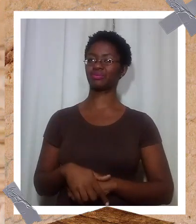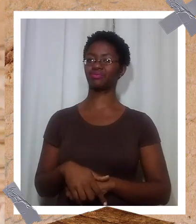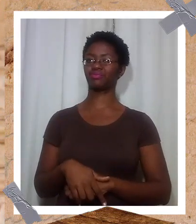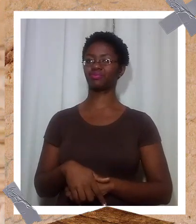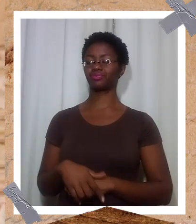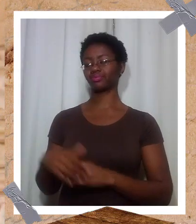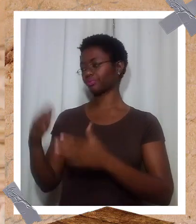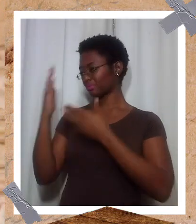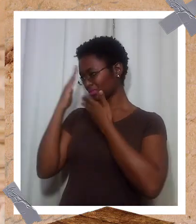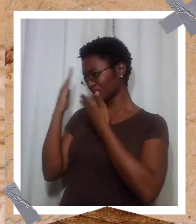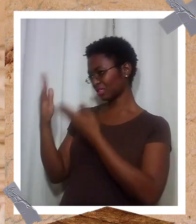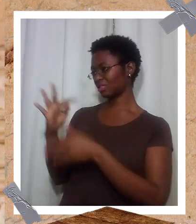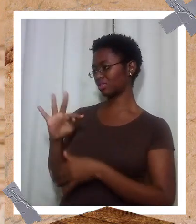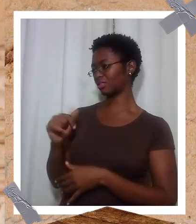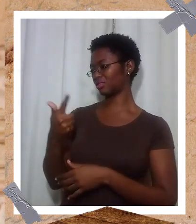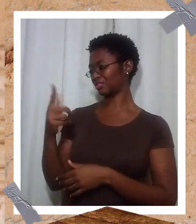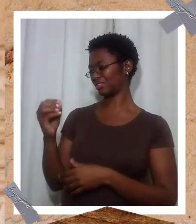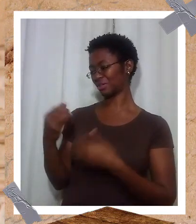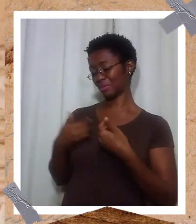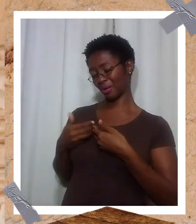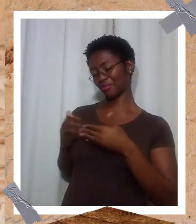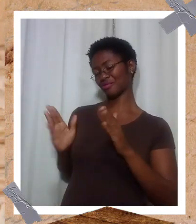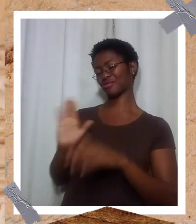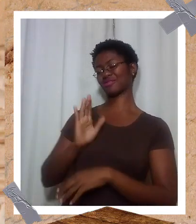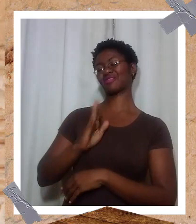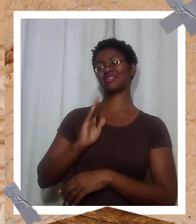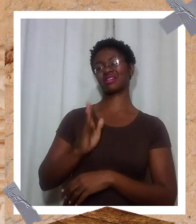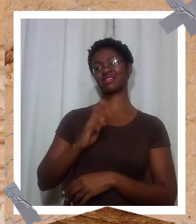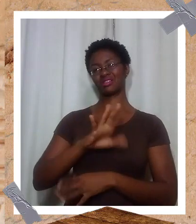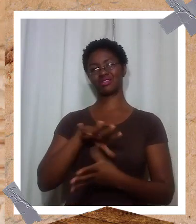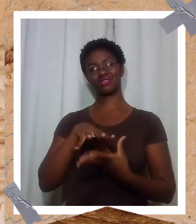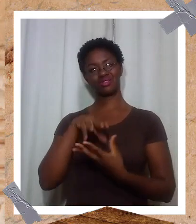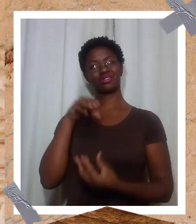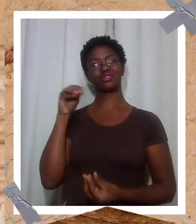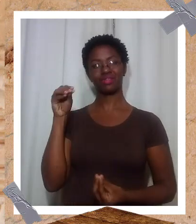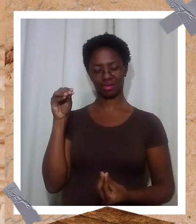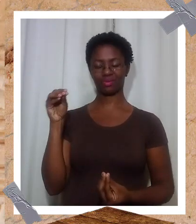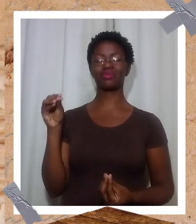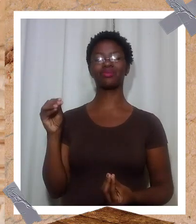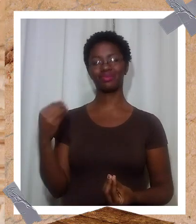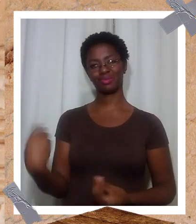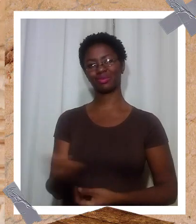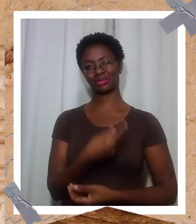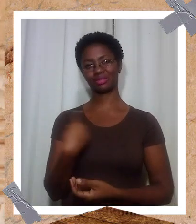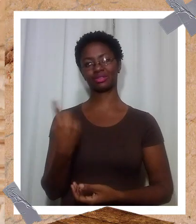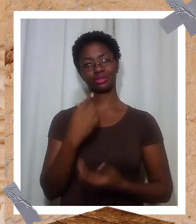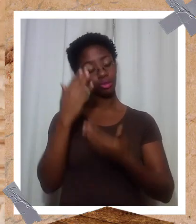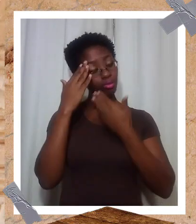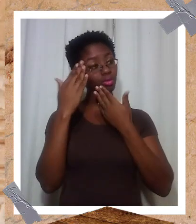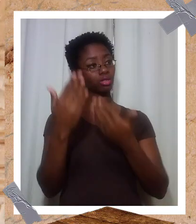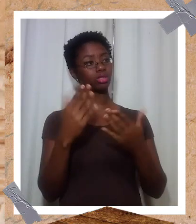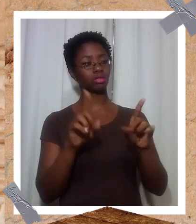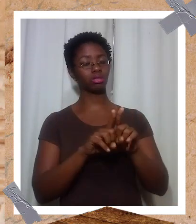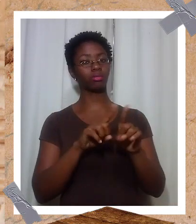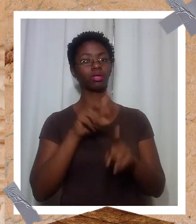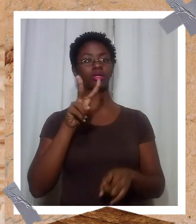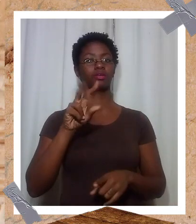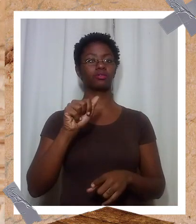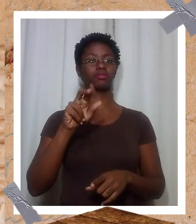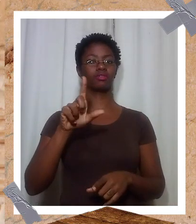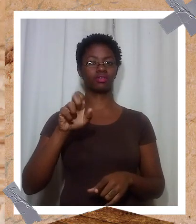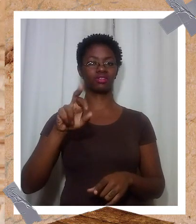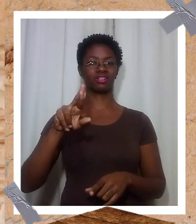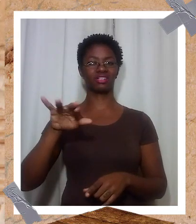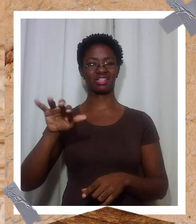Obrigada, Tião, por abrir seu coração com a gente, sua alma, desnudar a sua alma. Obrigada também, Valéria, pelo